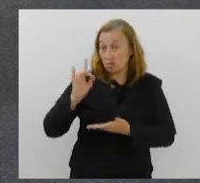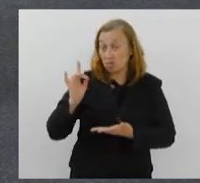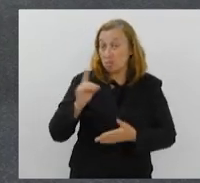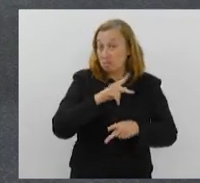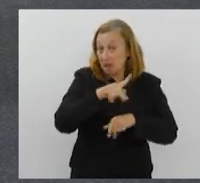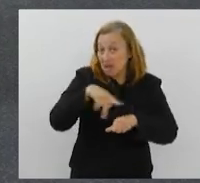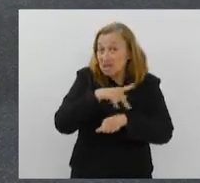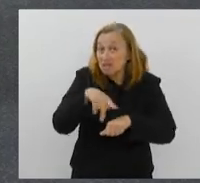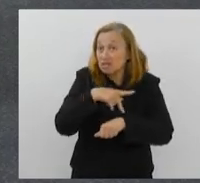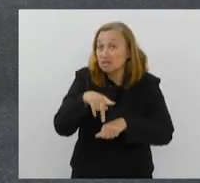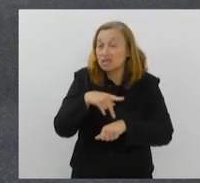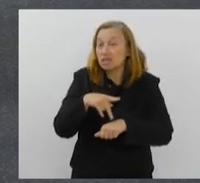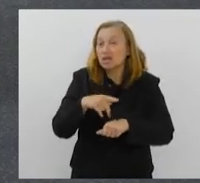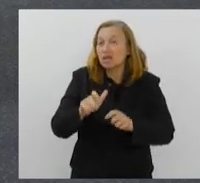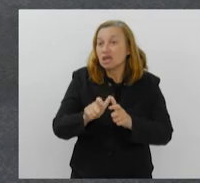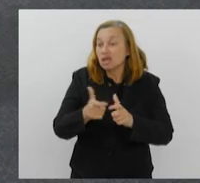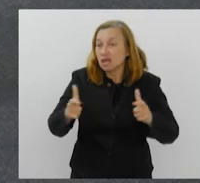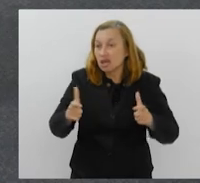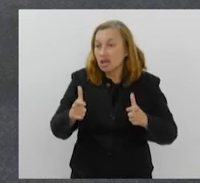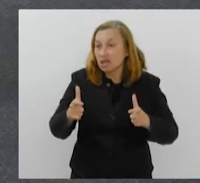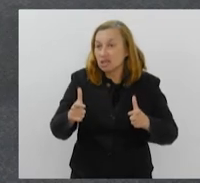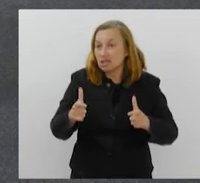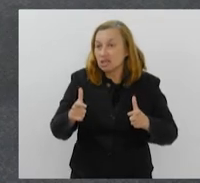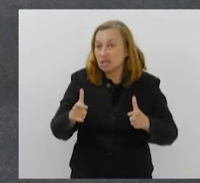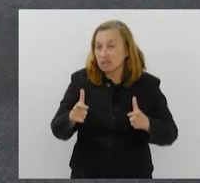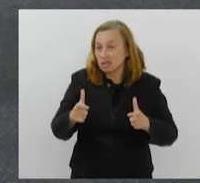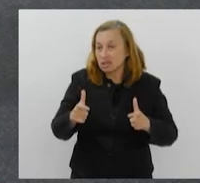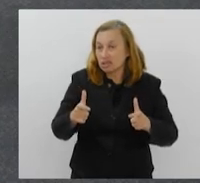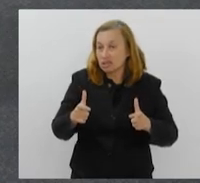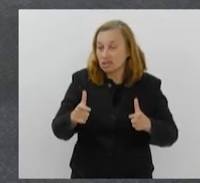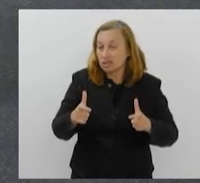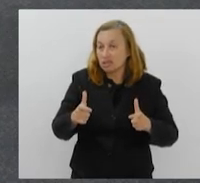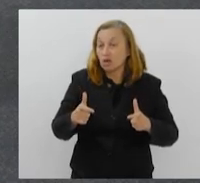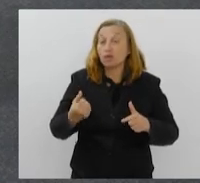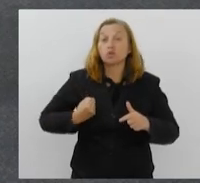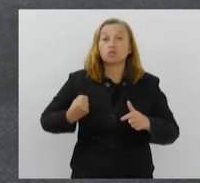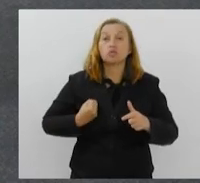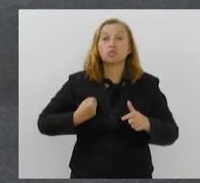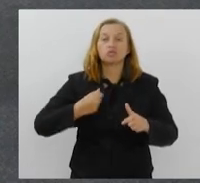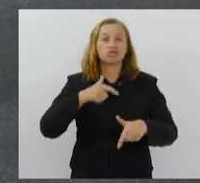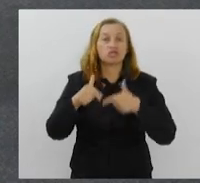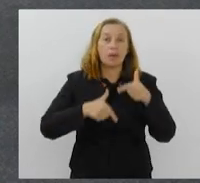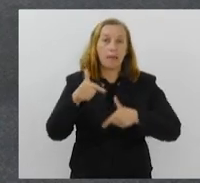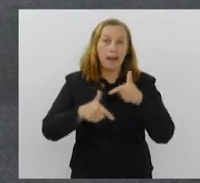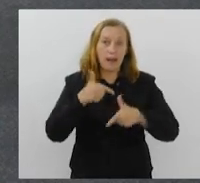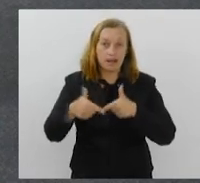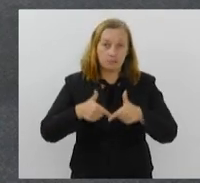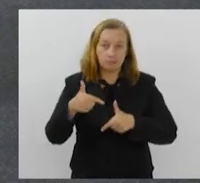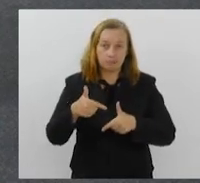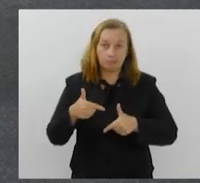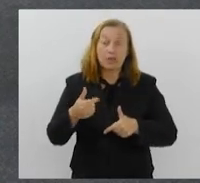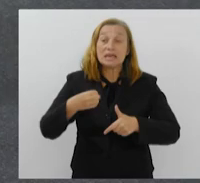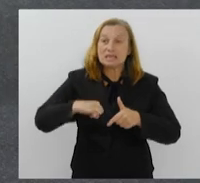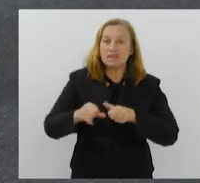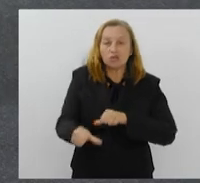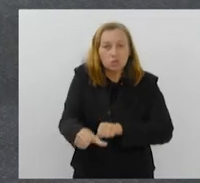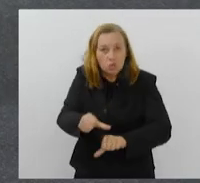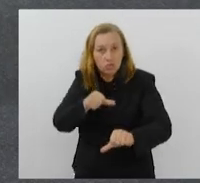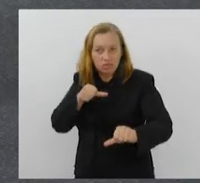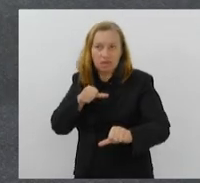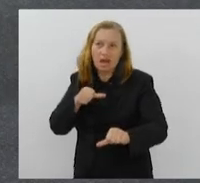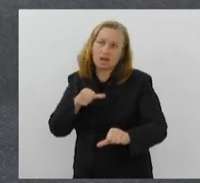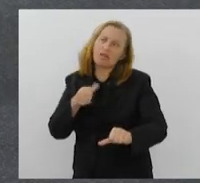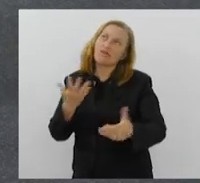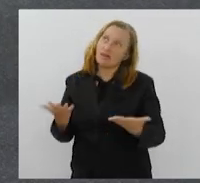que cresce a renda dos trabalhadores, cresce o emprego. Se fosse exatamente o contrário, ia